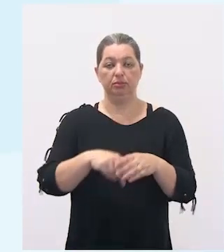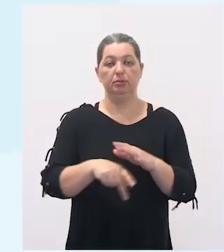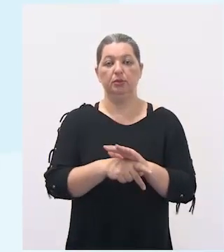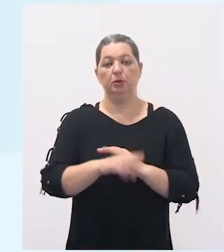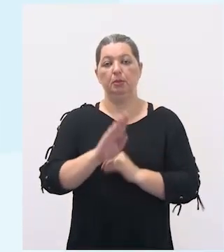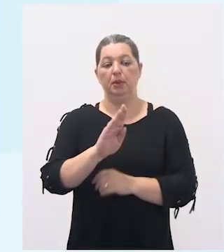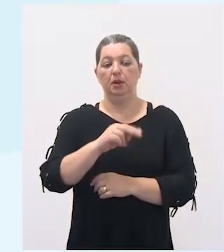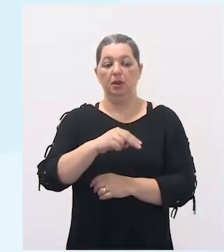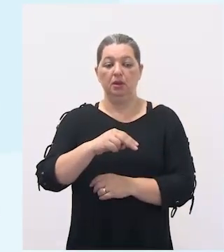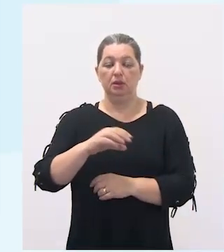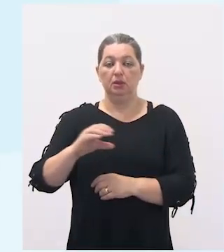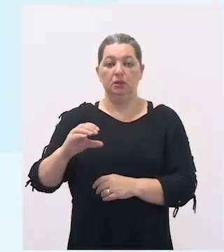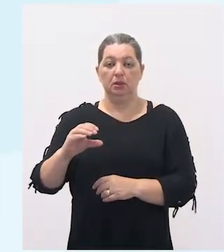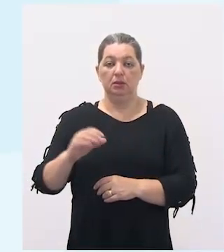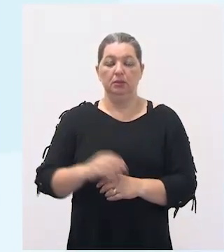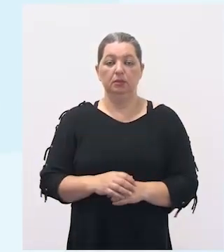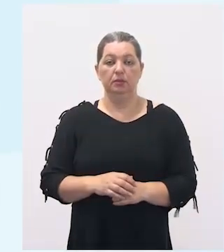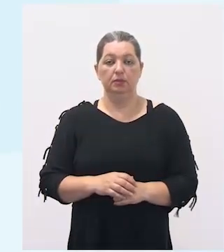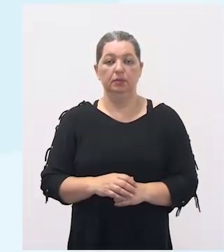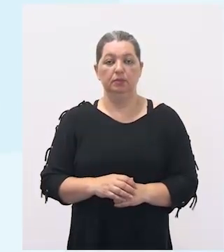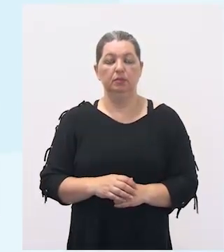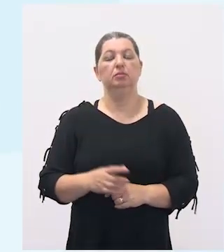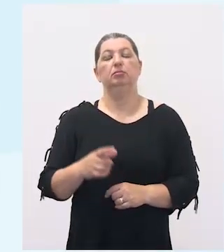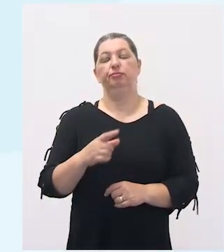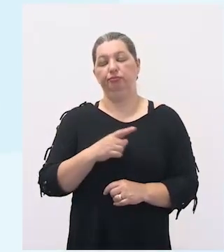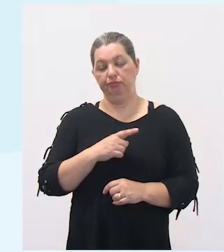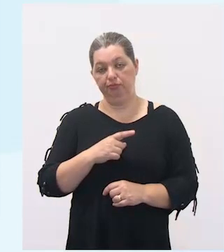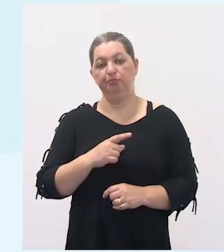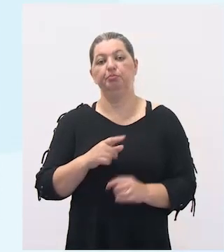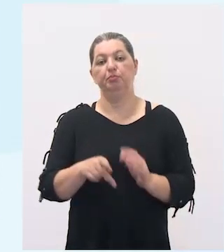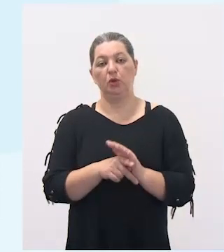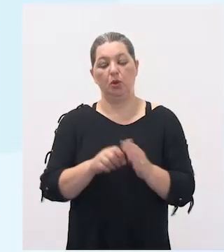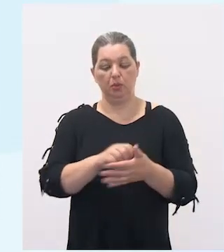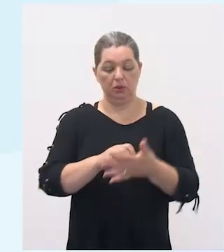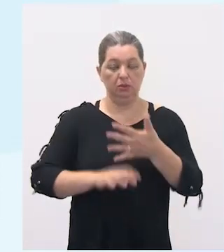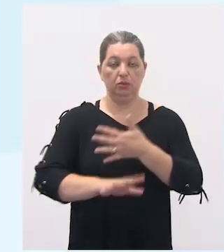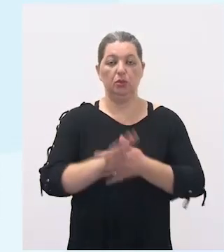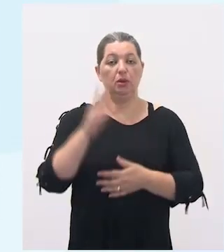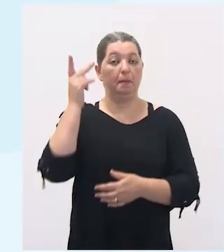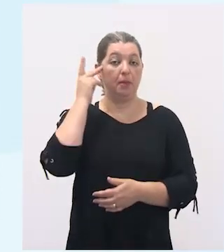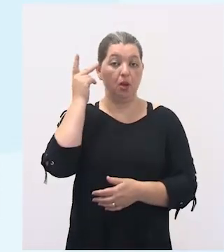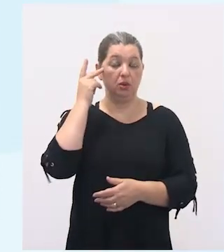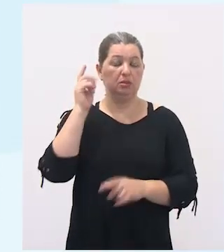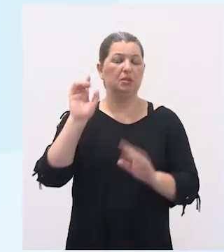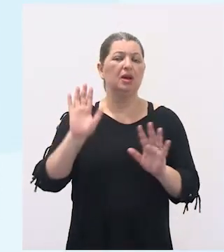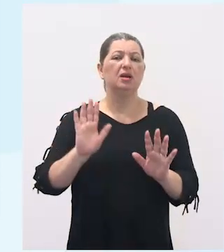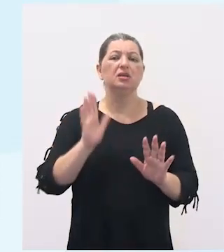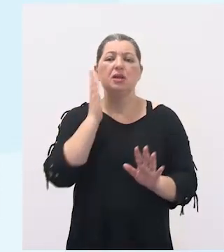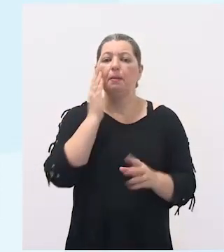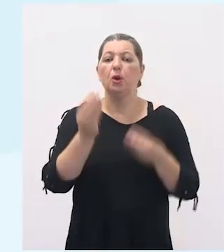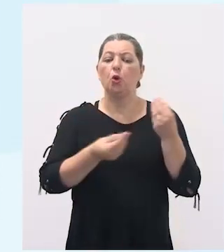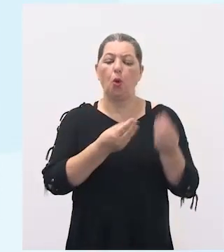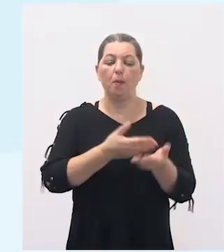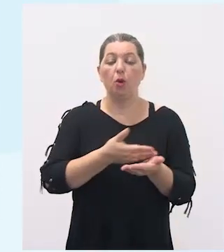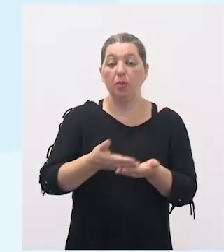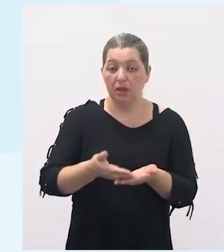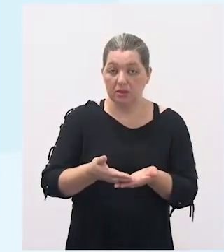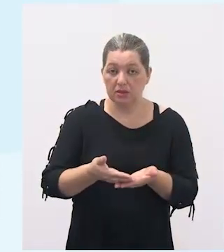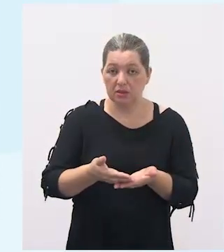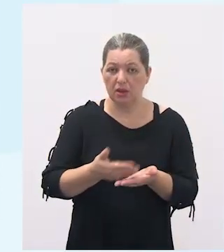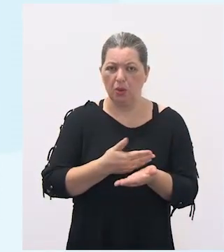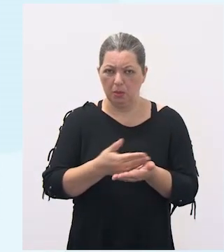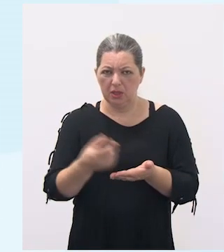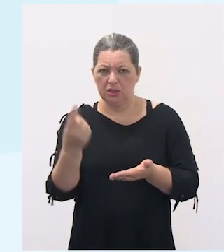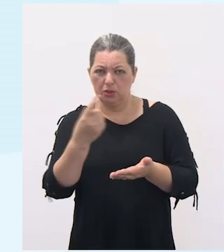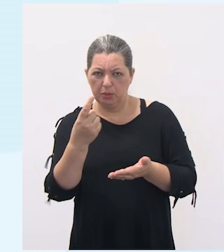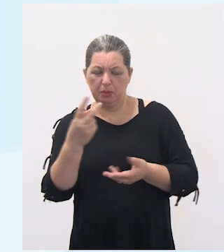BNCC, estão presentes no currículo paulista. O que eu tenho que fazer é saber aonde ela conversa. Ela conversa no 1º